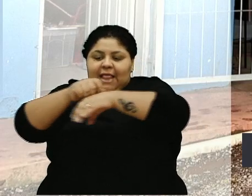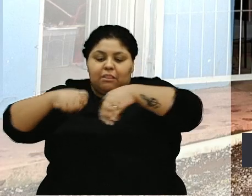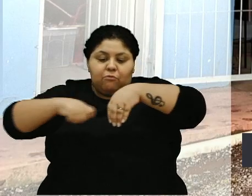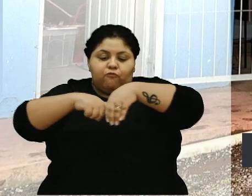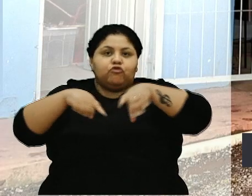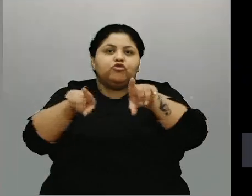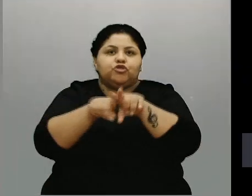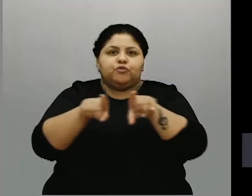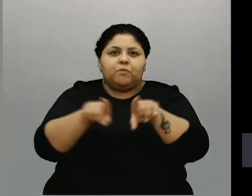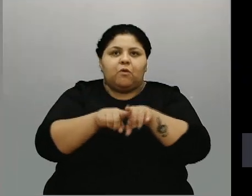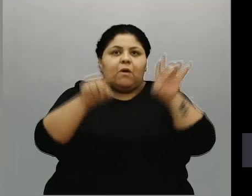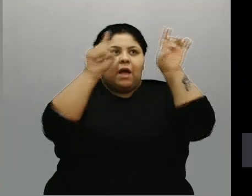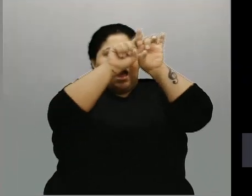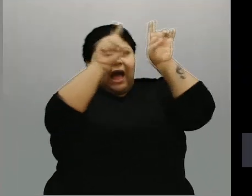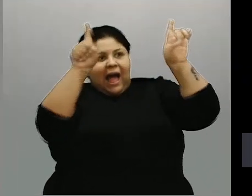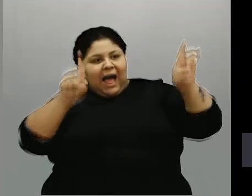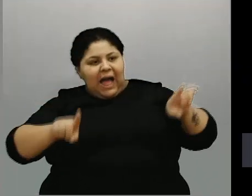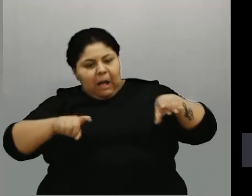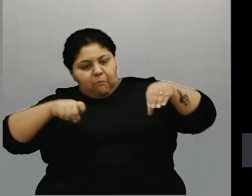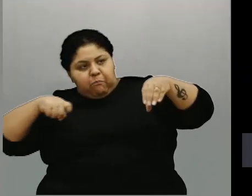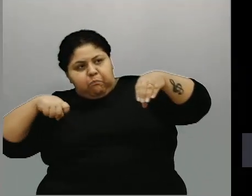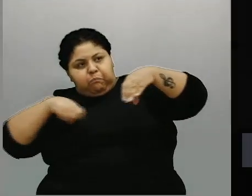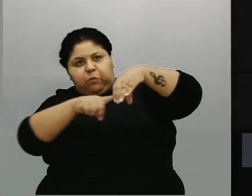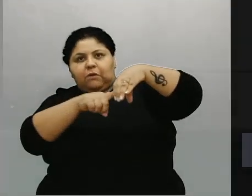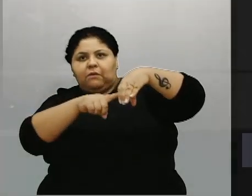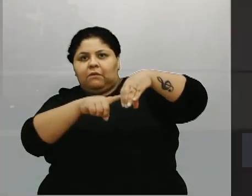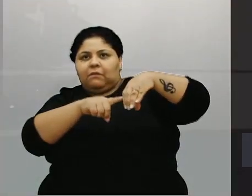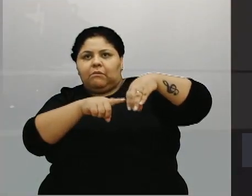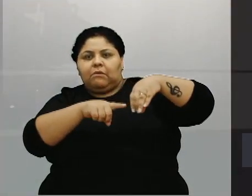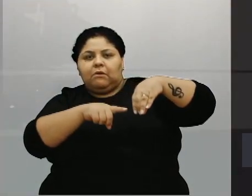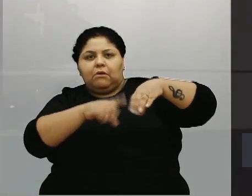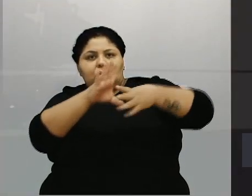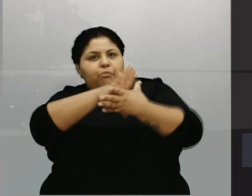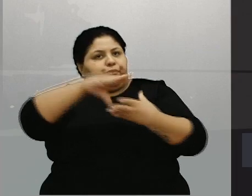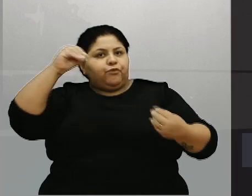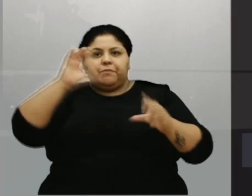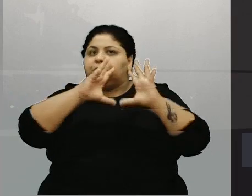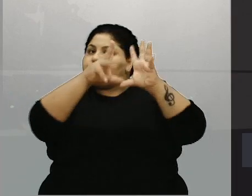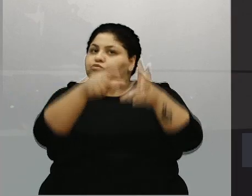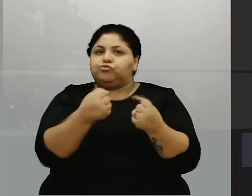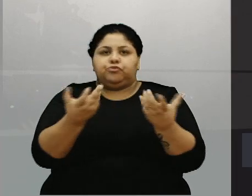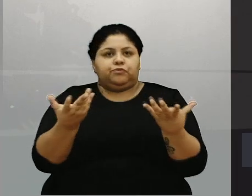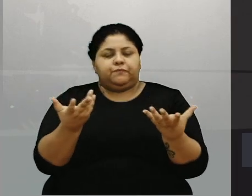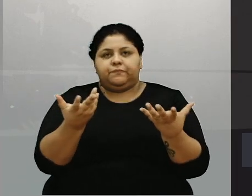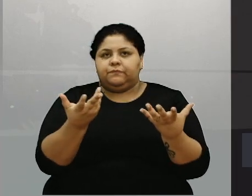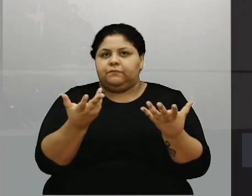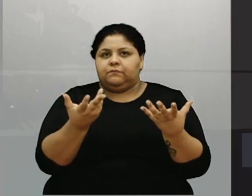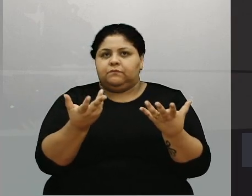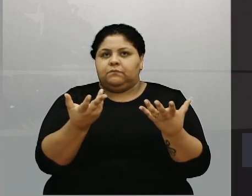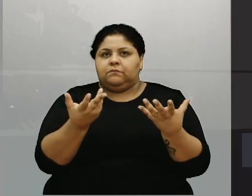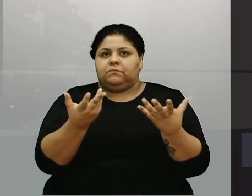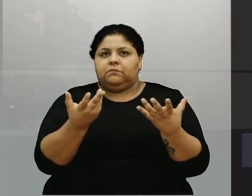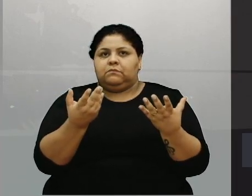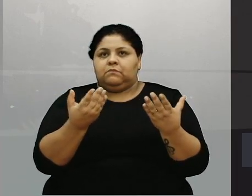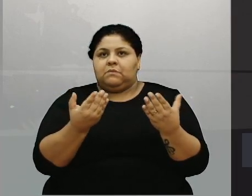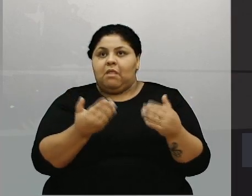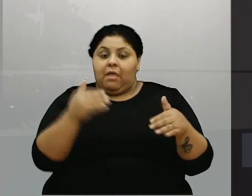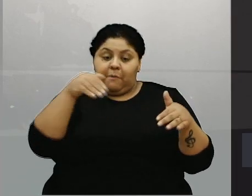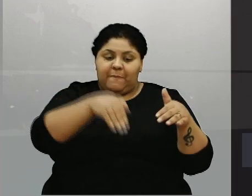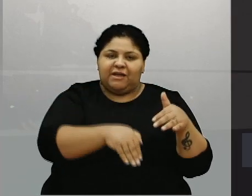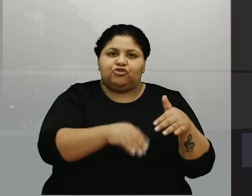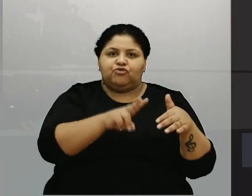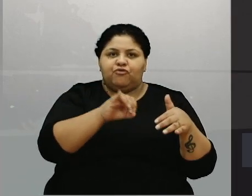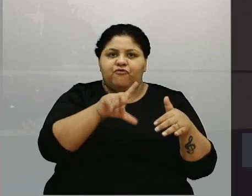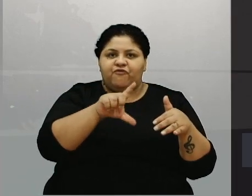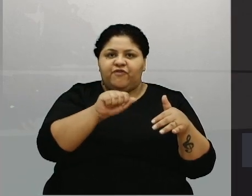A goleira foi embora, né, do campo, acabou com tudo. Não, é lá embaixo em Vila Cristina.